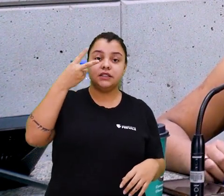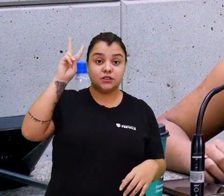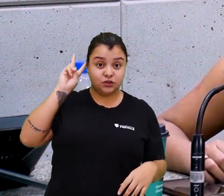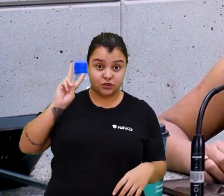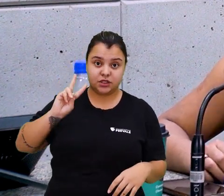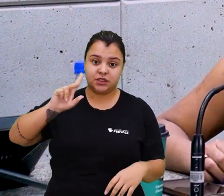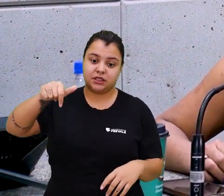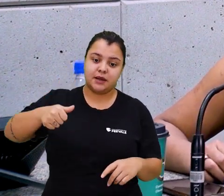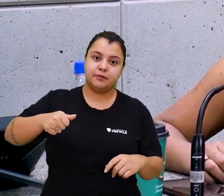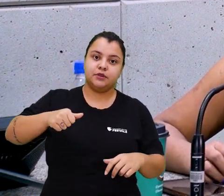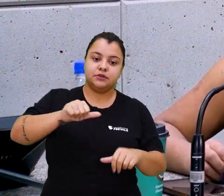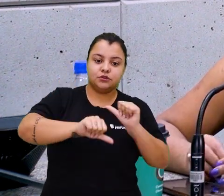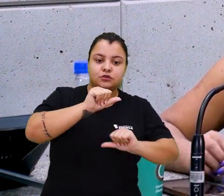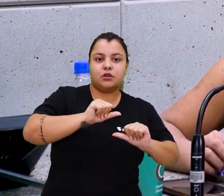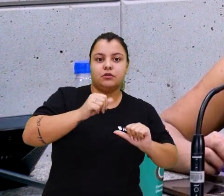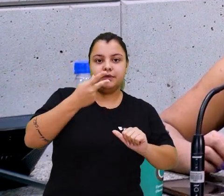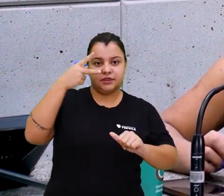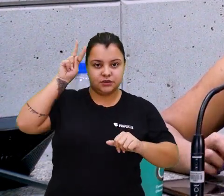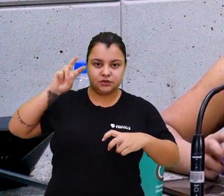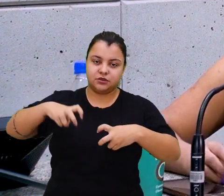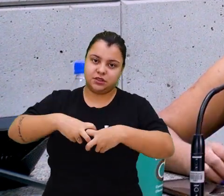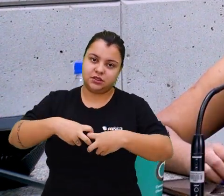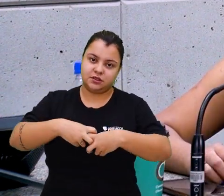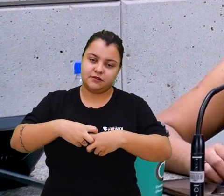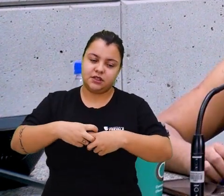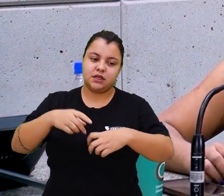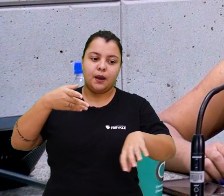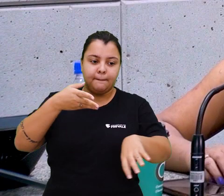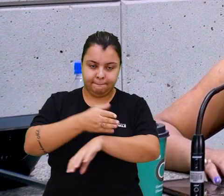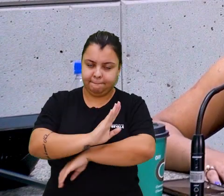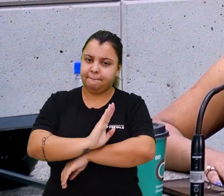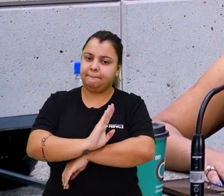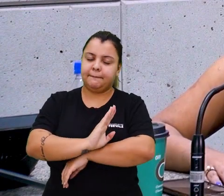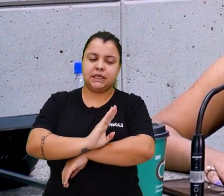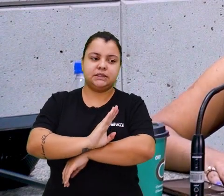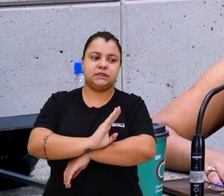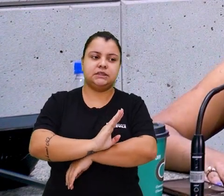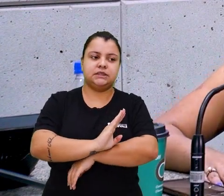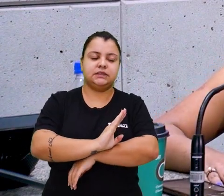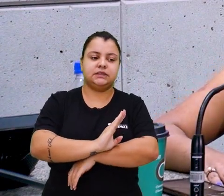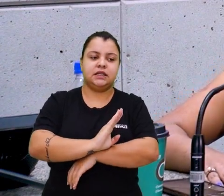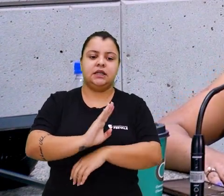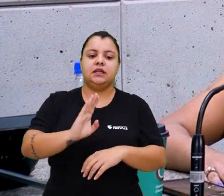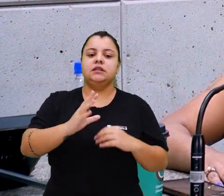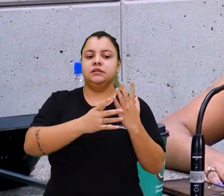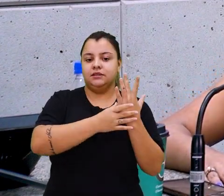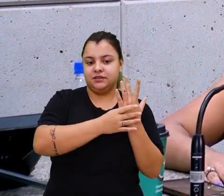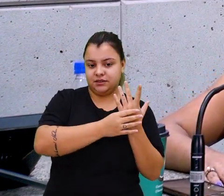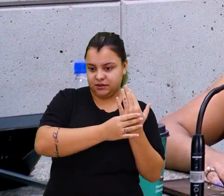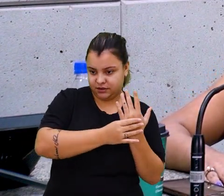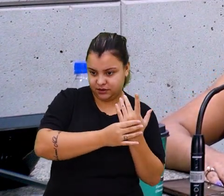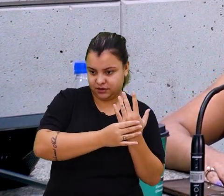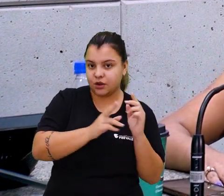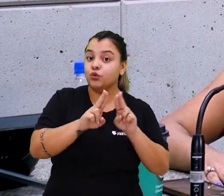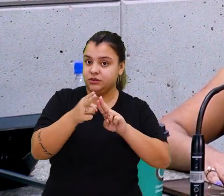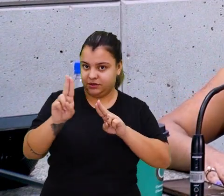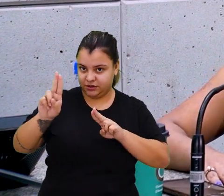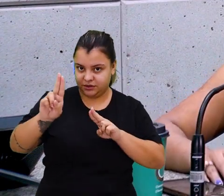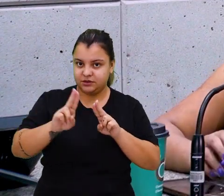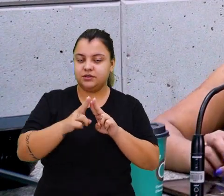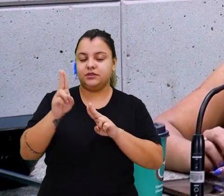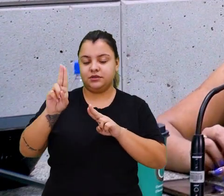depois eu estudo história da física aí acabei passando acabei passei na Unisinos como pr pra